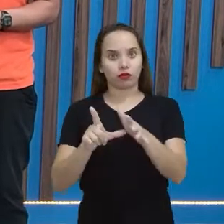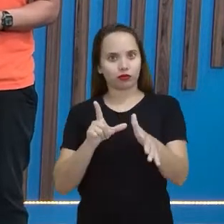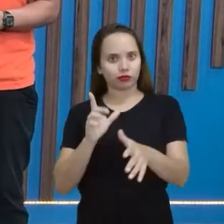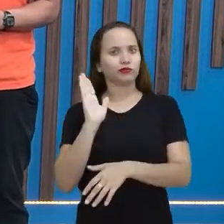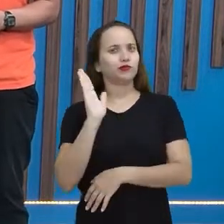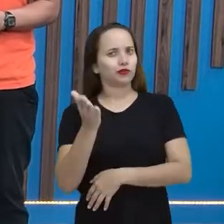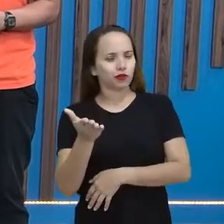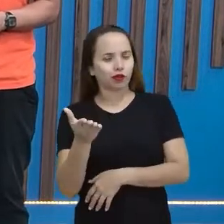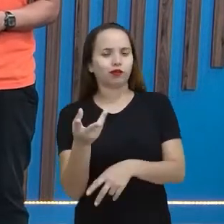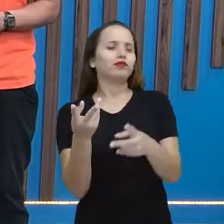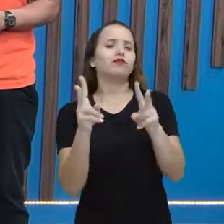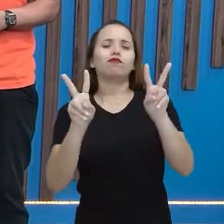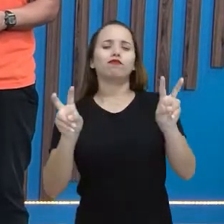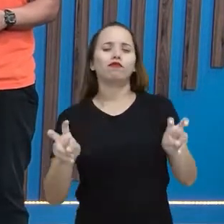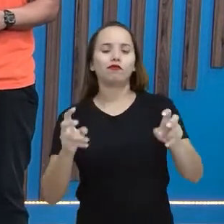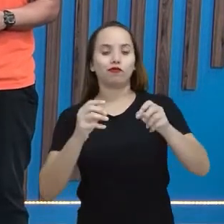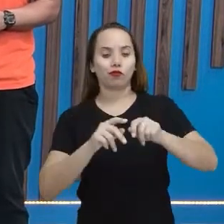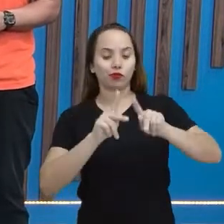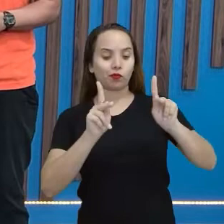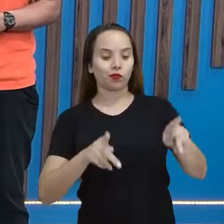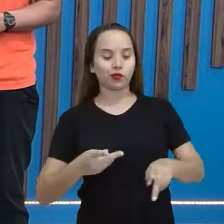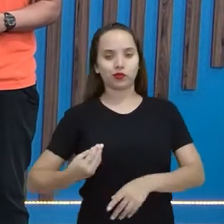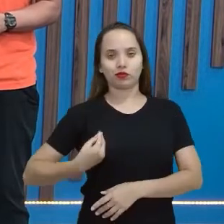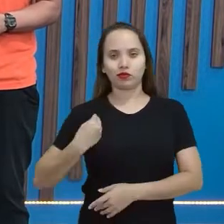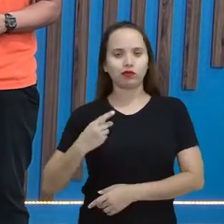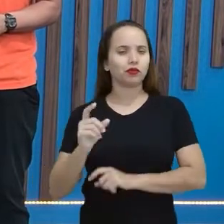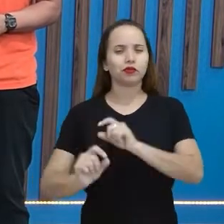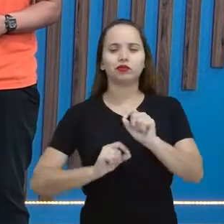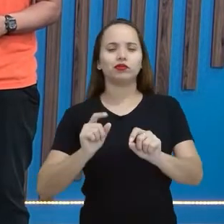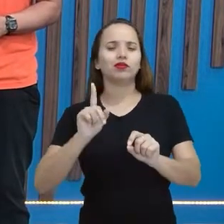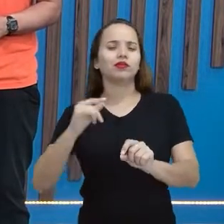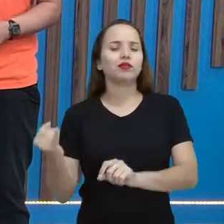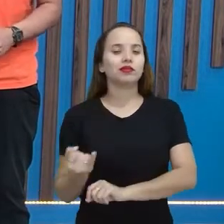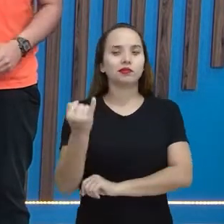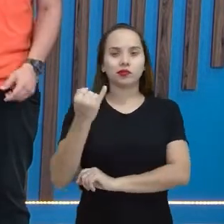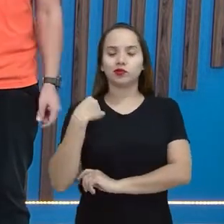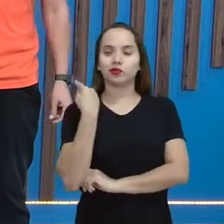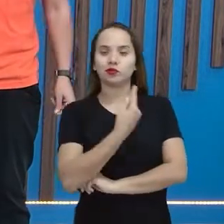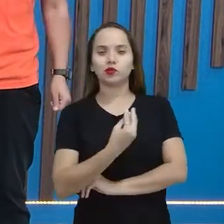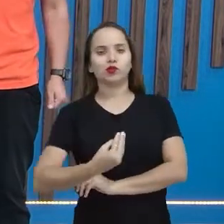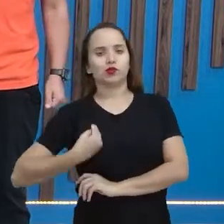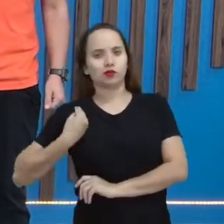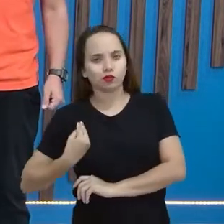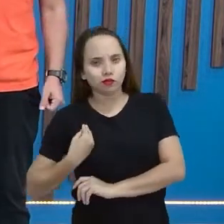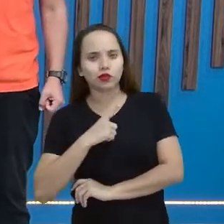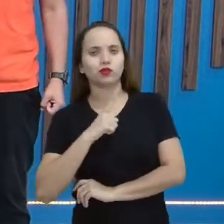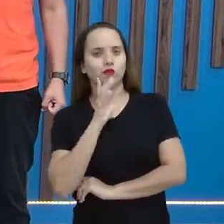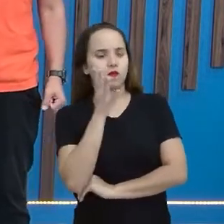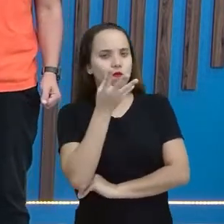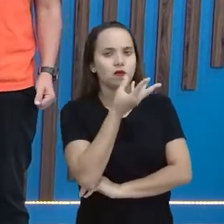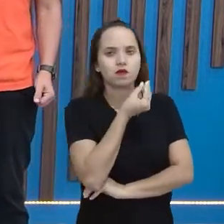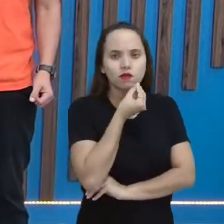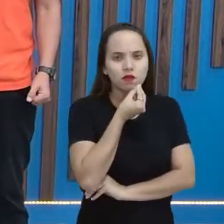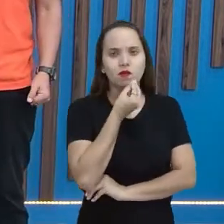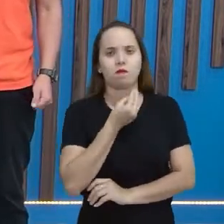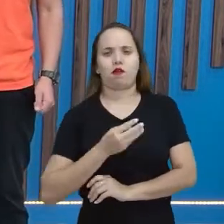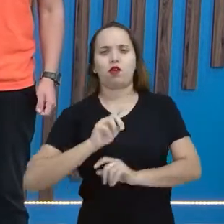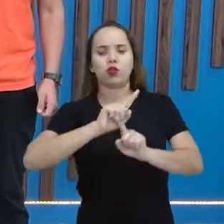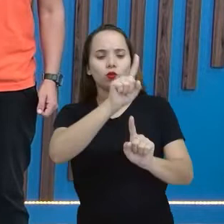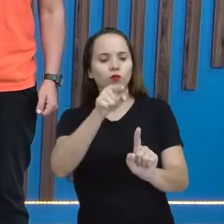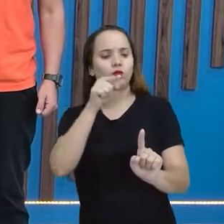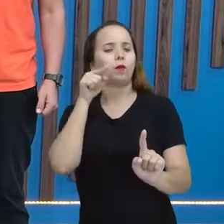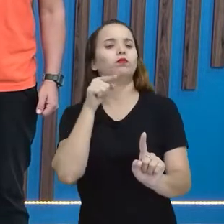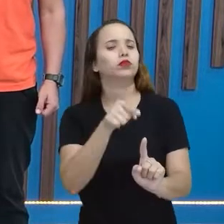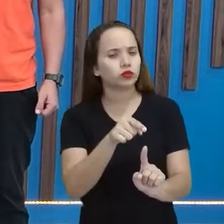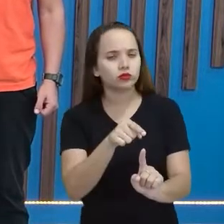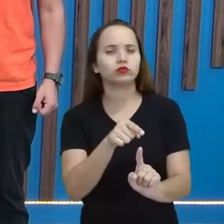em projeto de vida é falar de quê? É importante para a nossa vida ter conhecimento, ter metas, ter